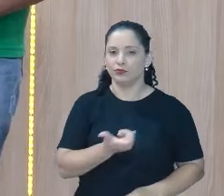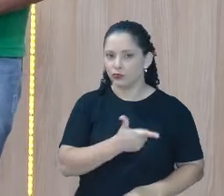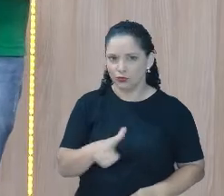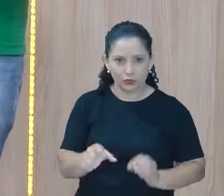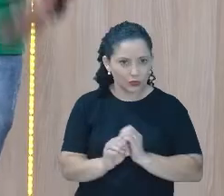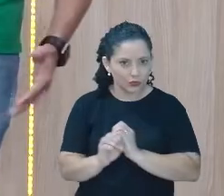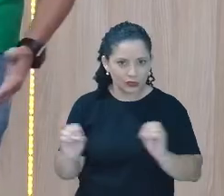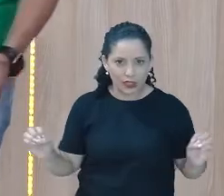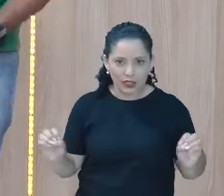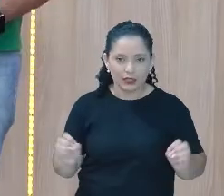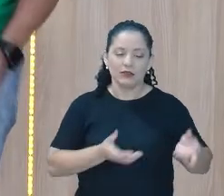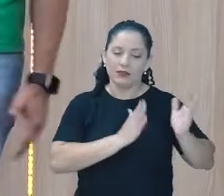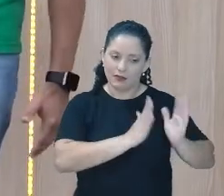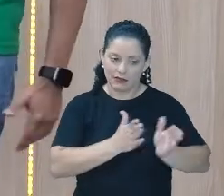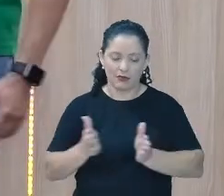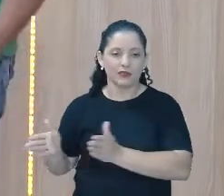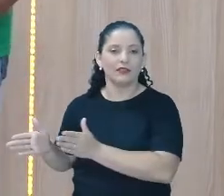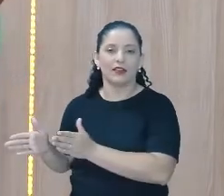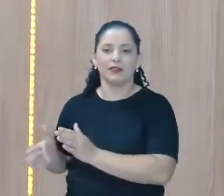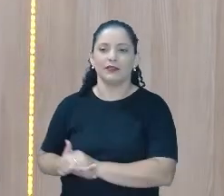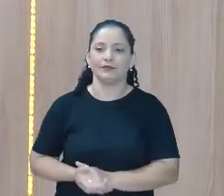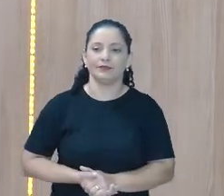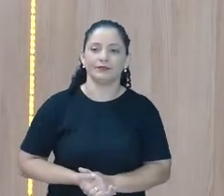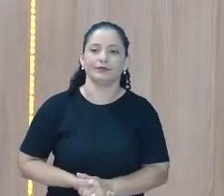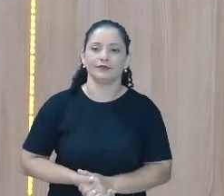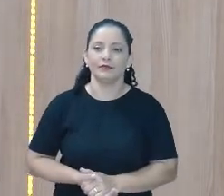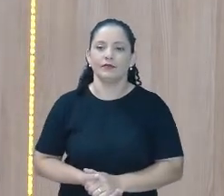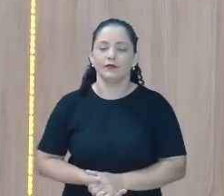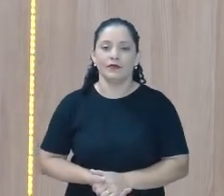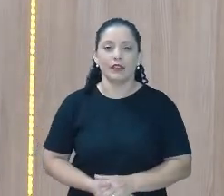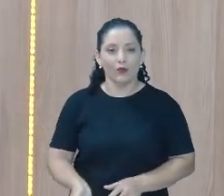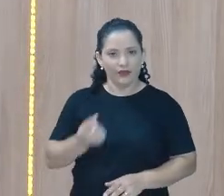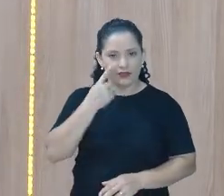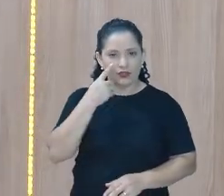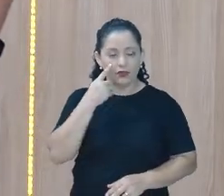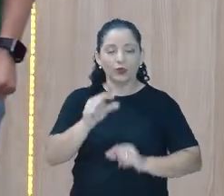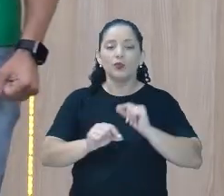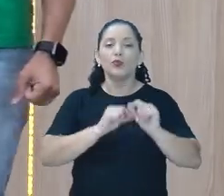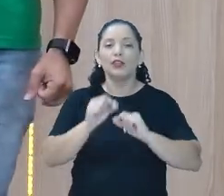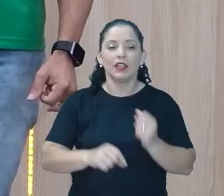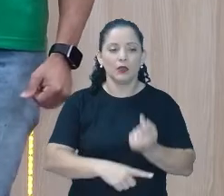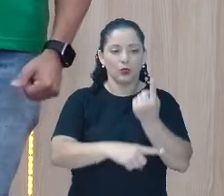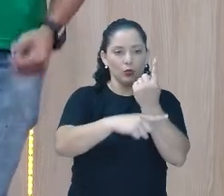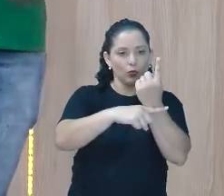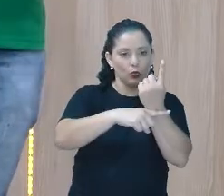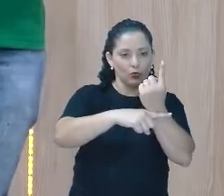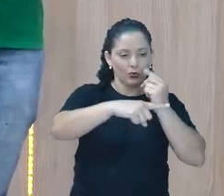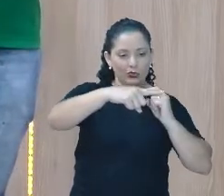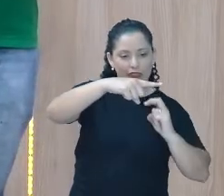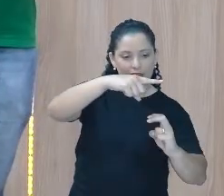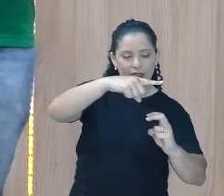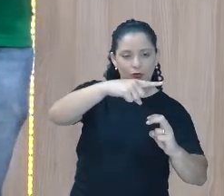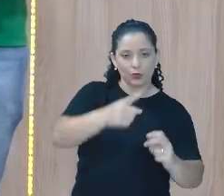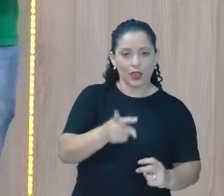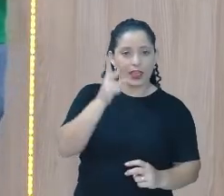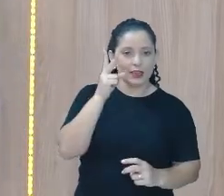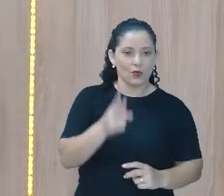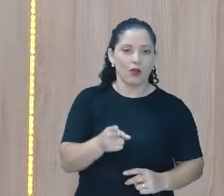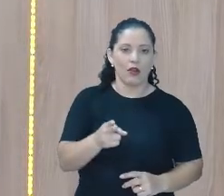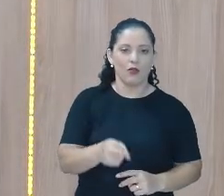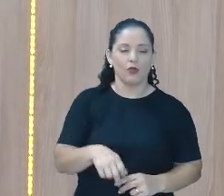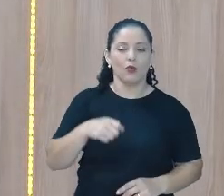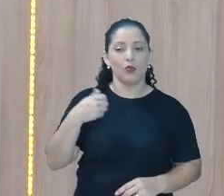de fração aí ordinária, tá bom? Então, a gente viu que 1/5, certo? Ele é igual